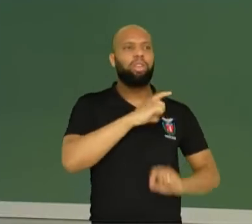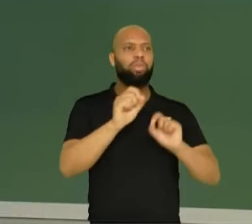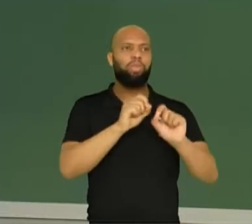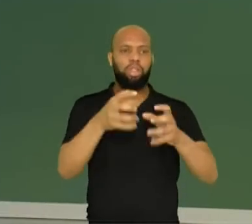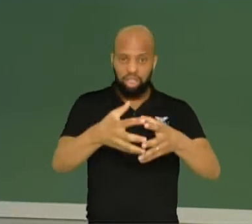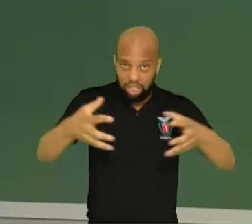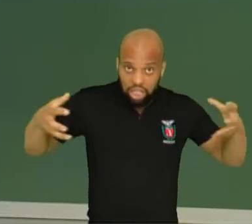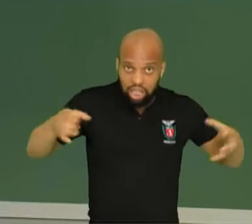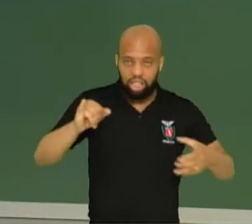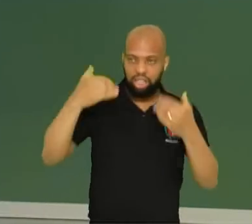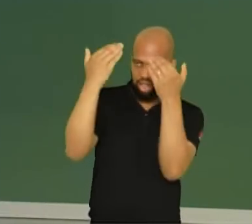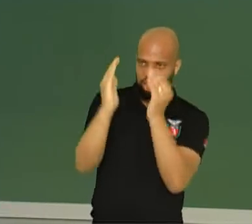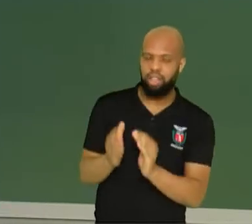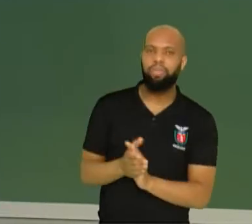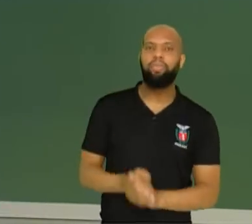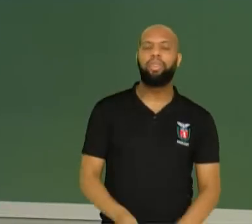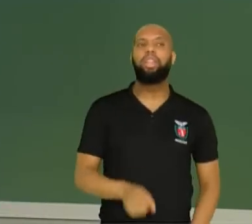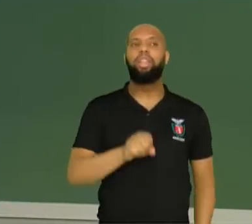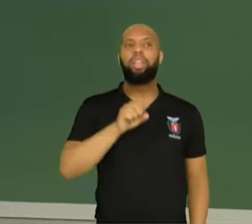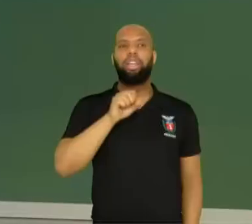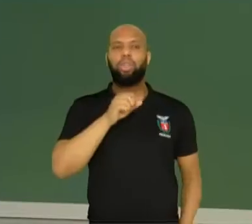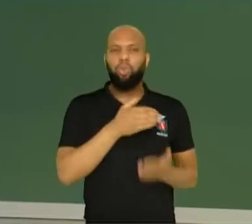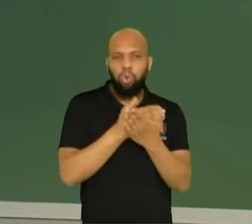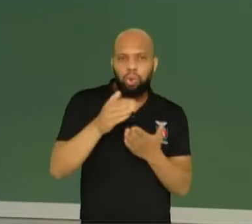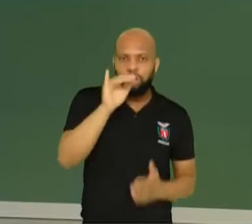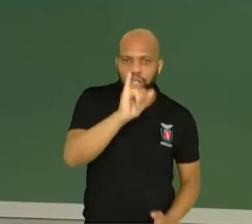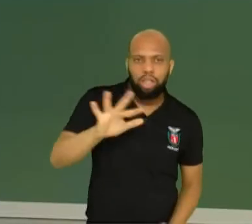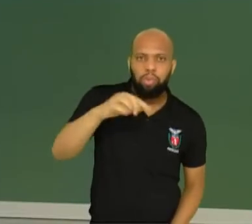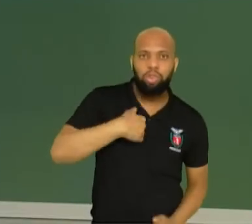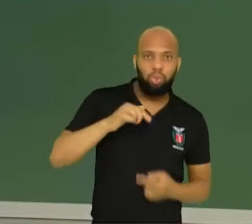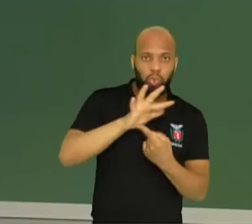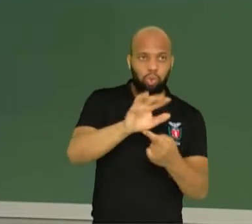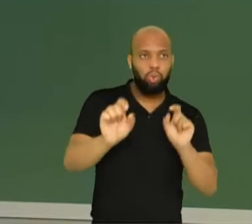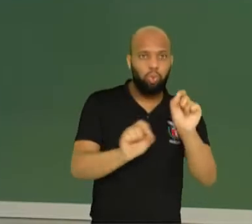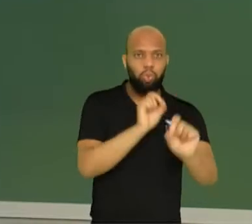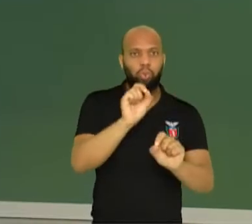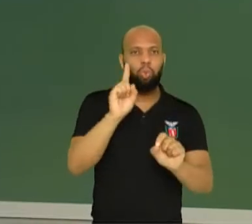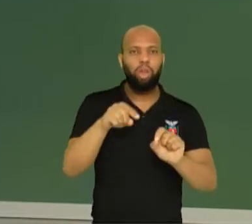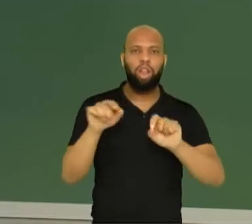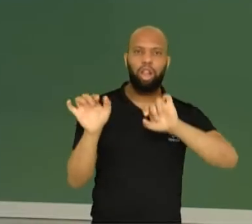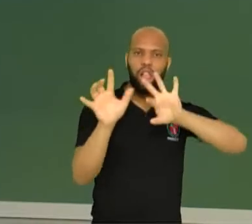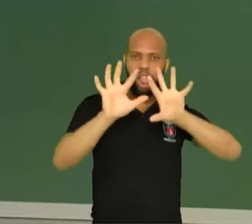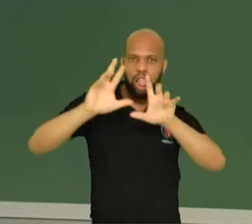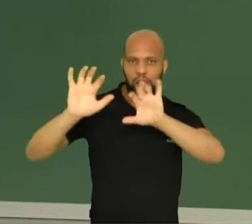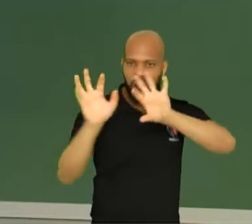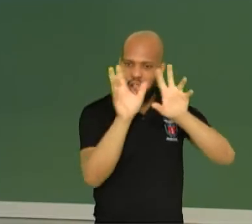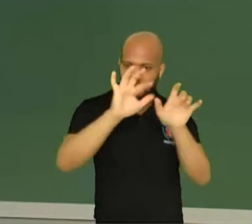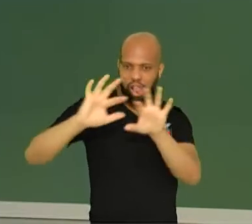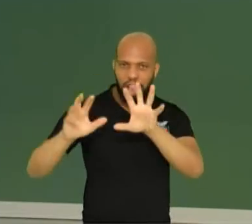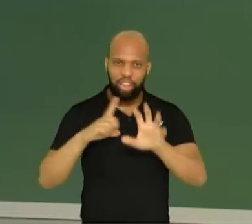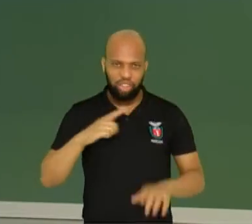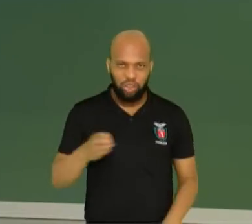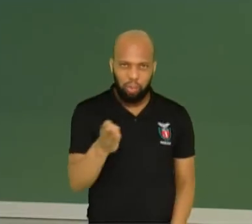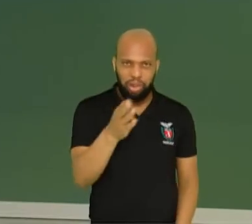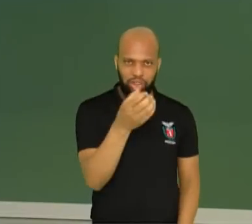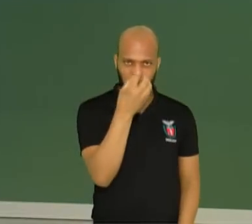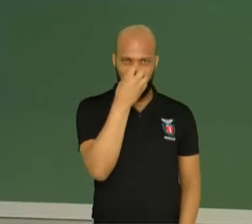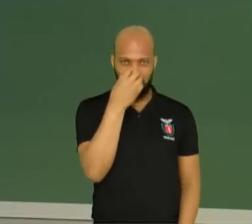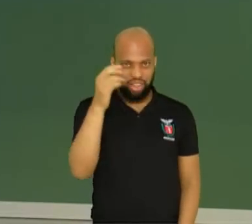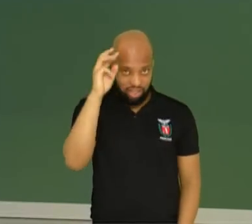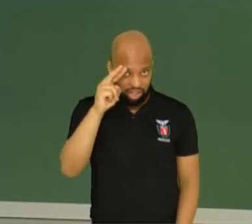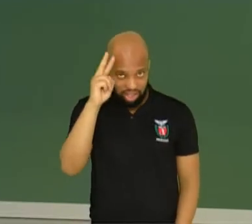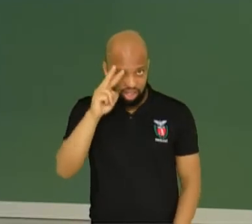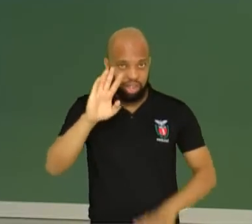grandes, se a gente for analisar. E aí, lá no começo da imagem, eu te mostrei uma anêmona, que tinha o peixe-palhaço nadando no meio,